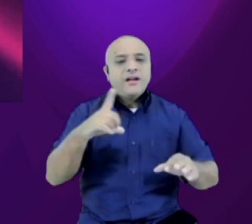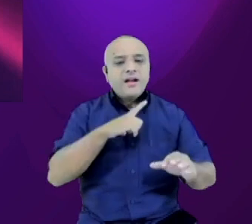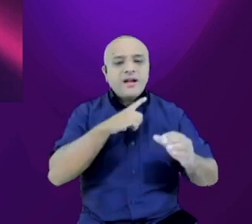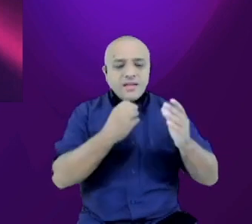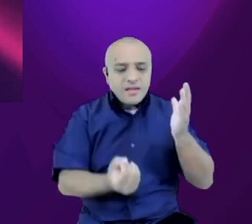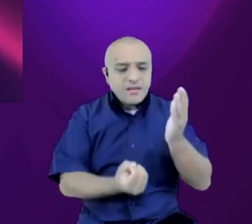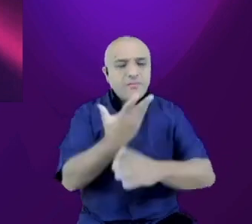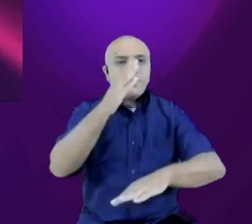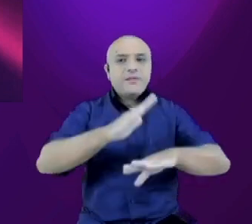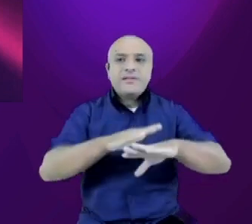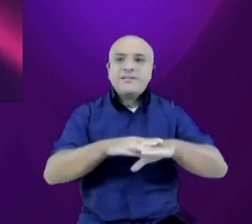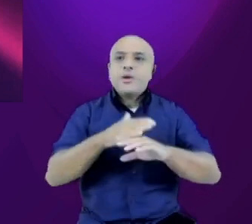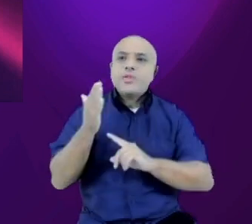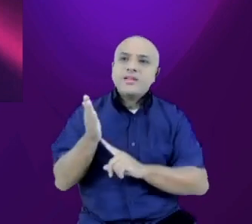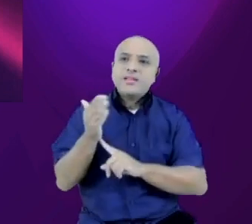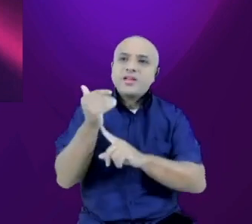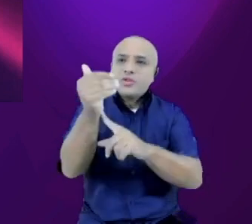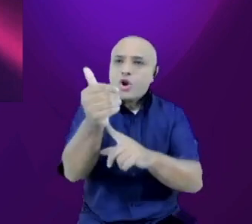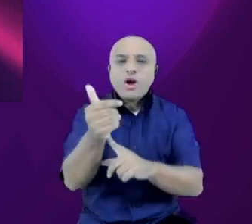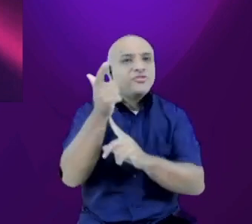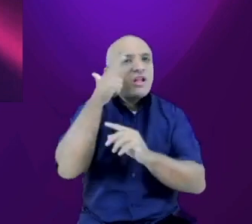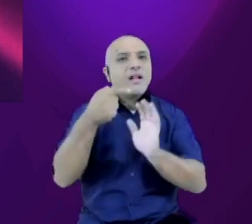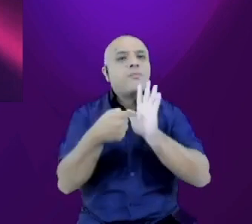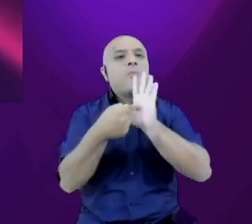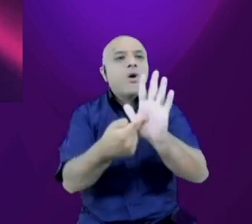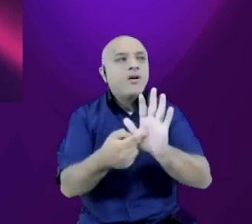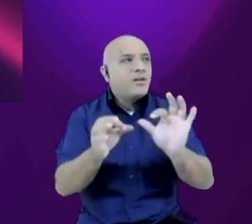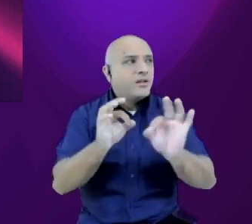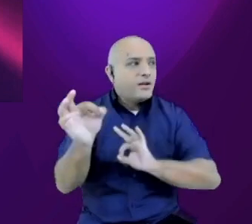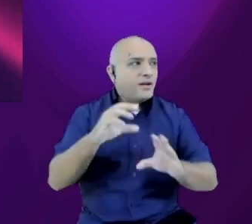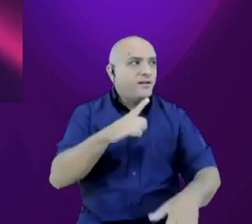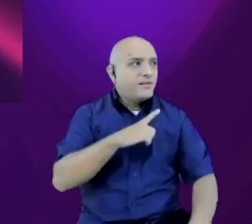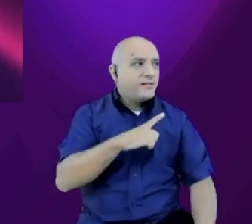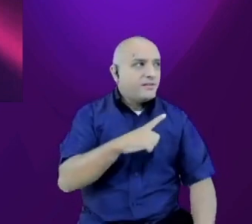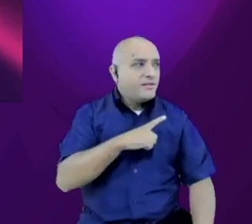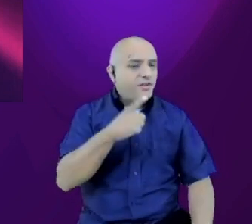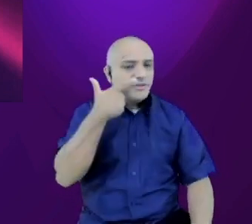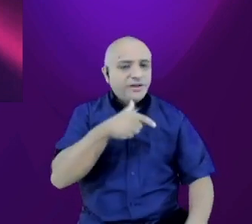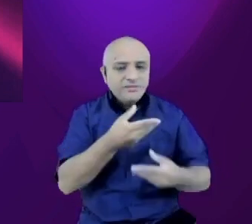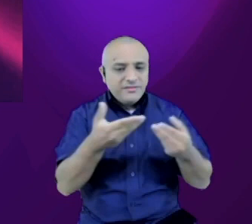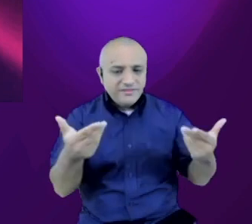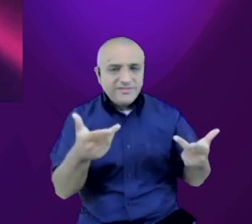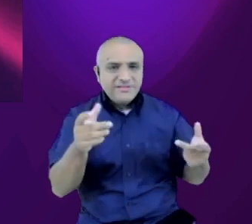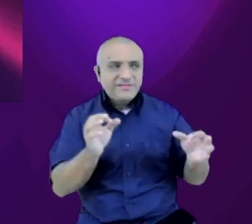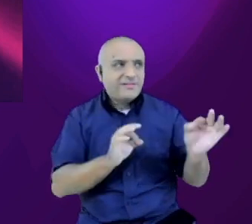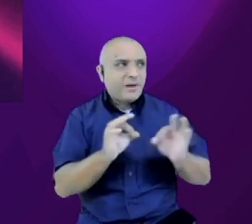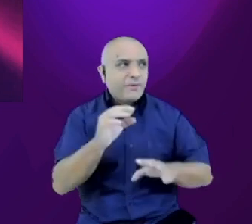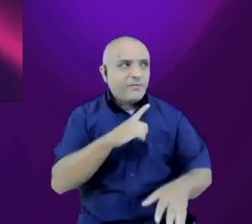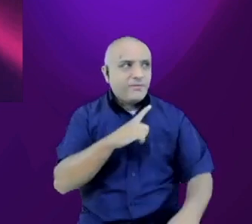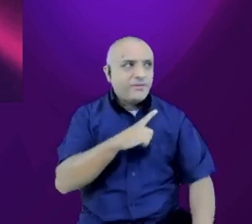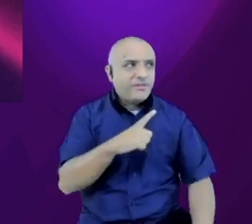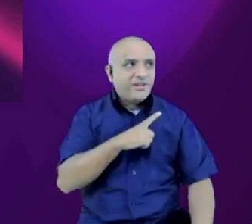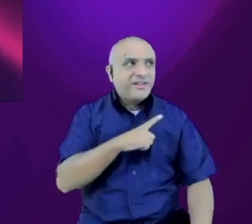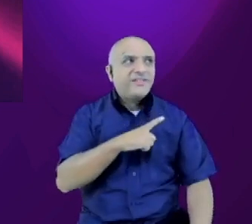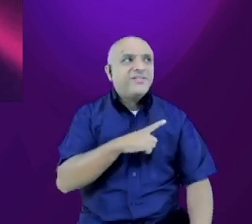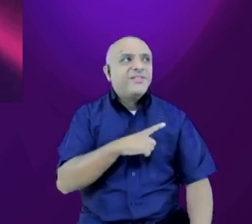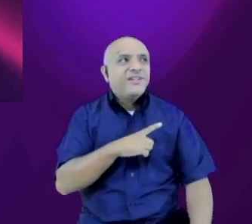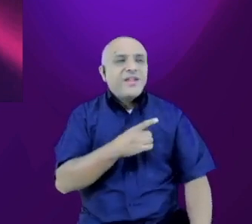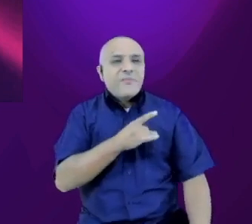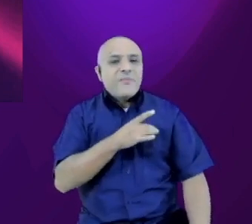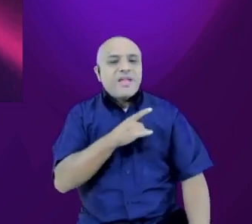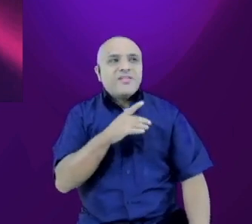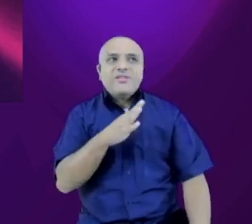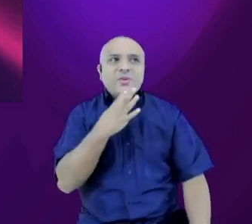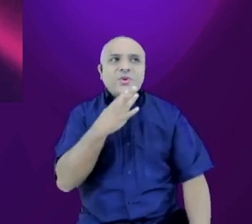implementação tecnológica, ela nos coloca diante de situações que, às vezes, você tem medo, você não conhece o que está vindo pela